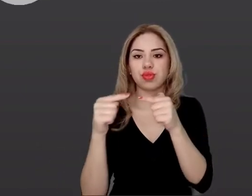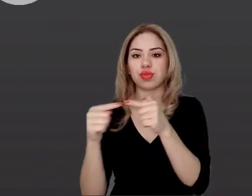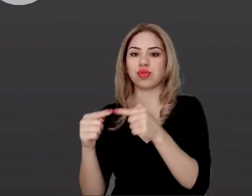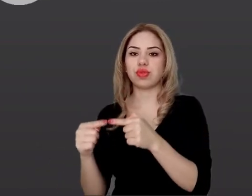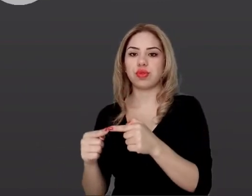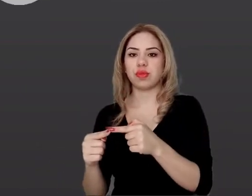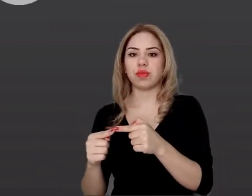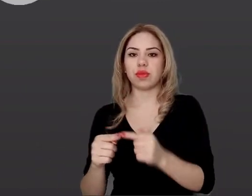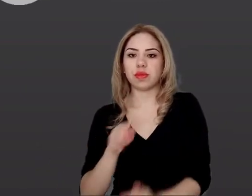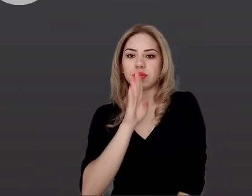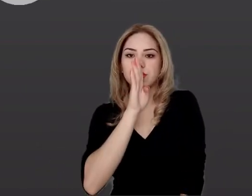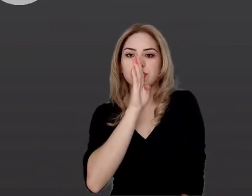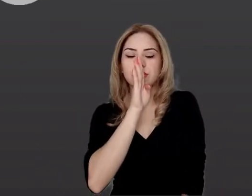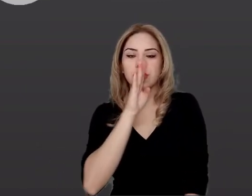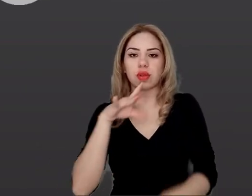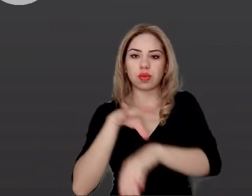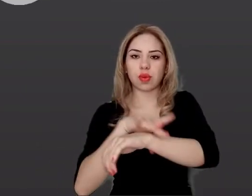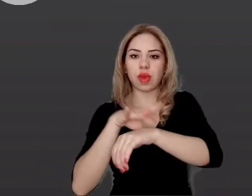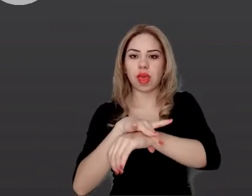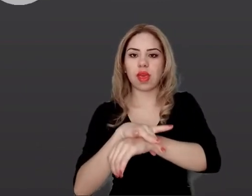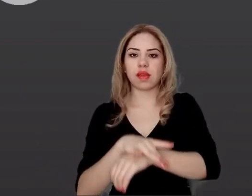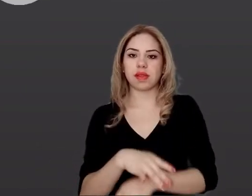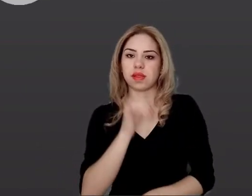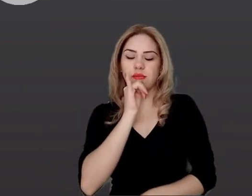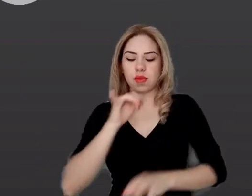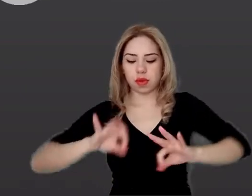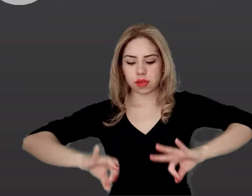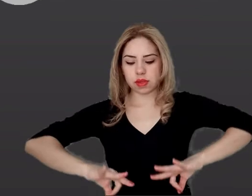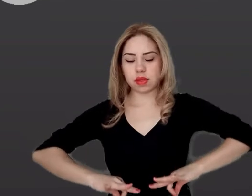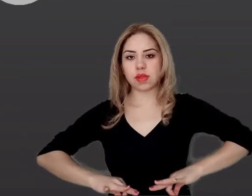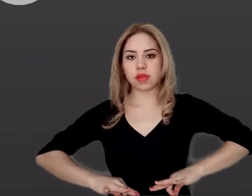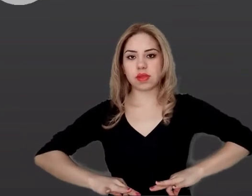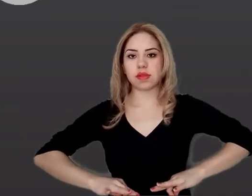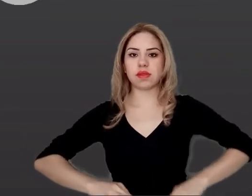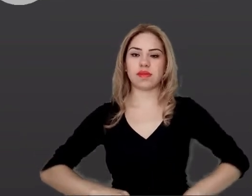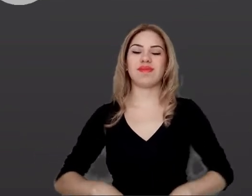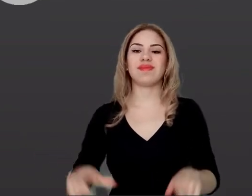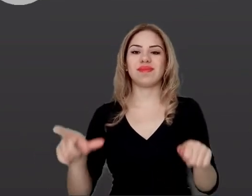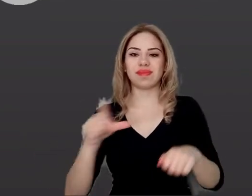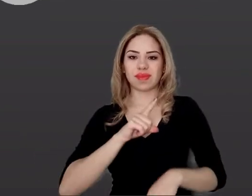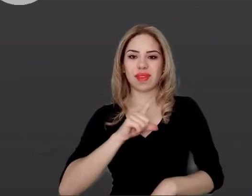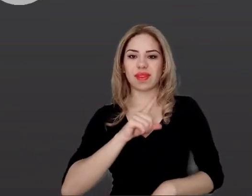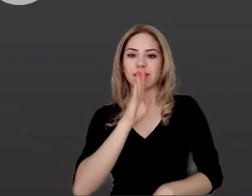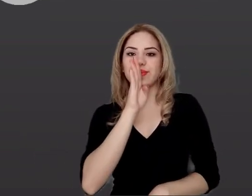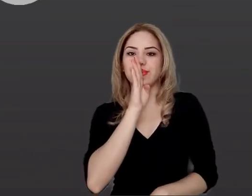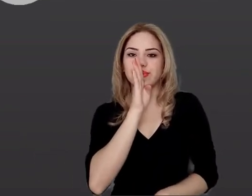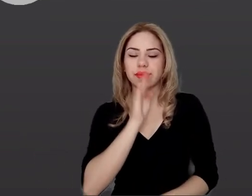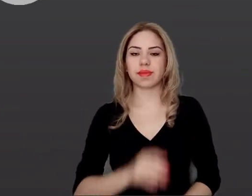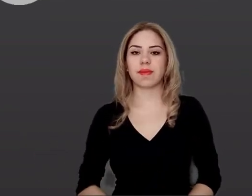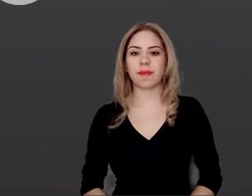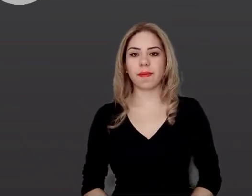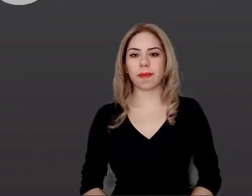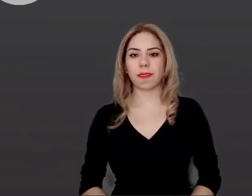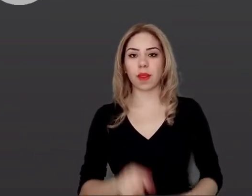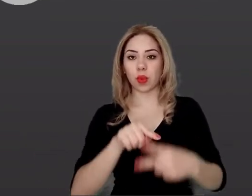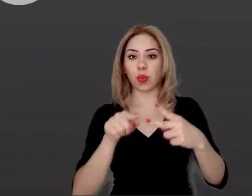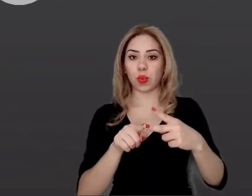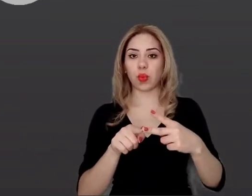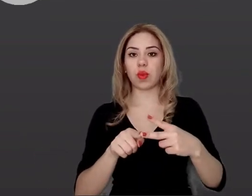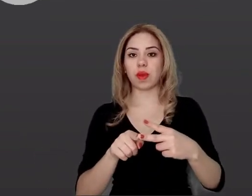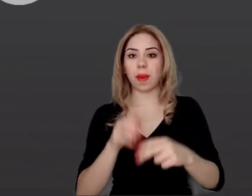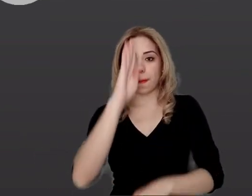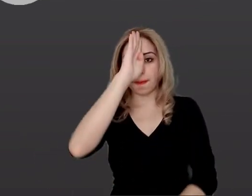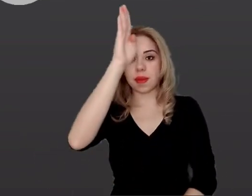crônicas, doenças silenciosas, que assim como a doença renal, também ela é insidiosa e silenciosa. As duas